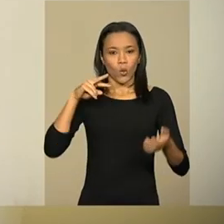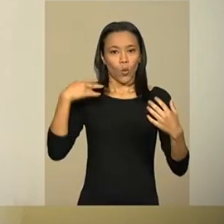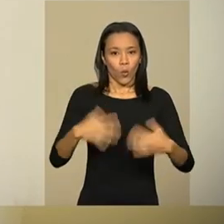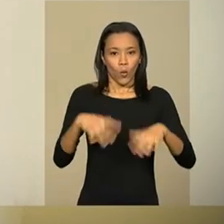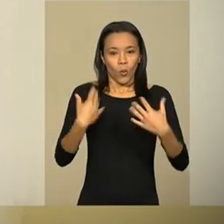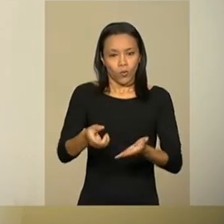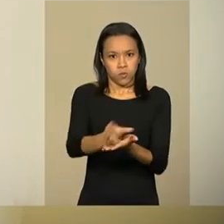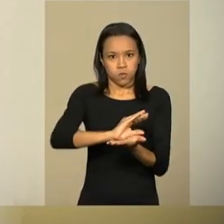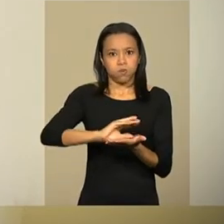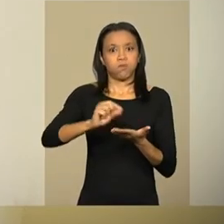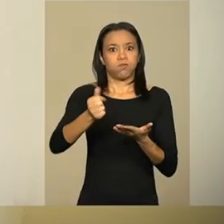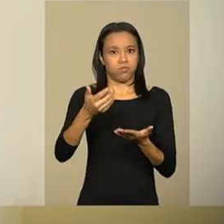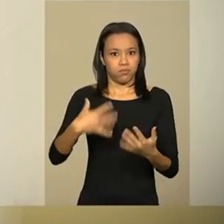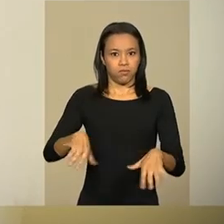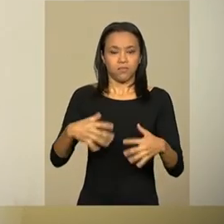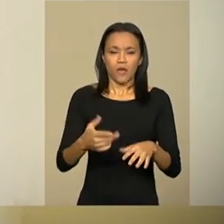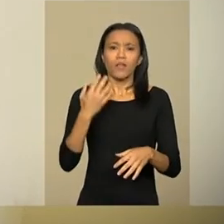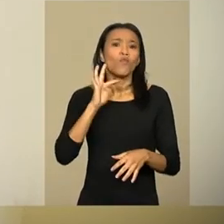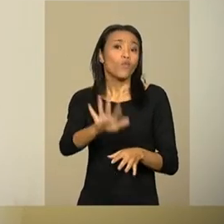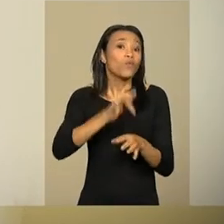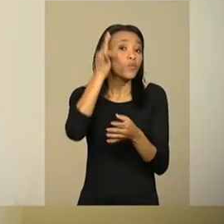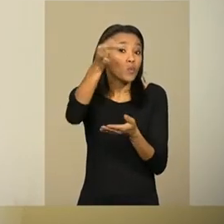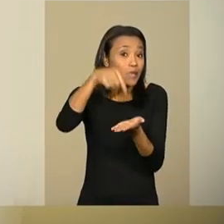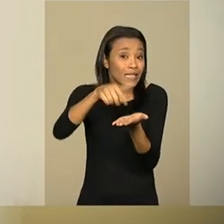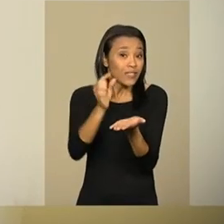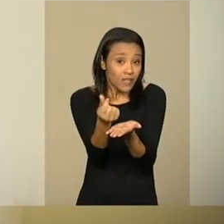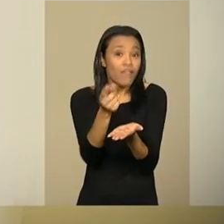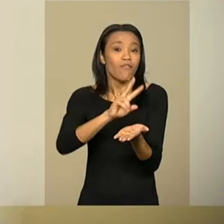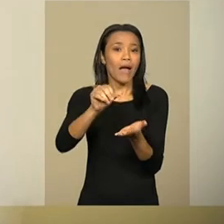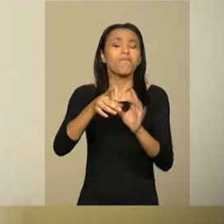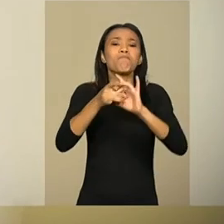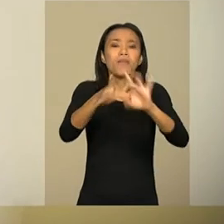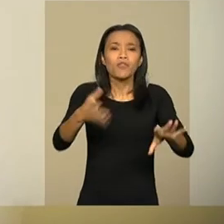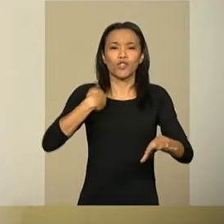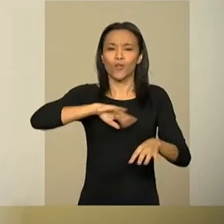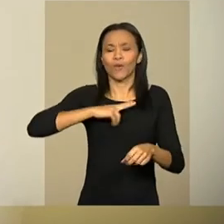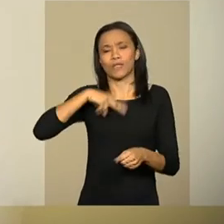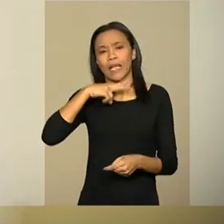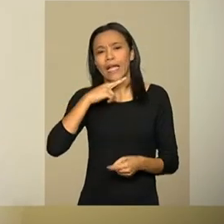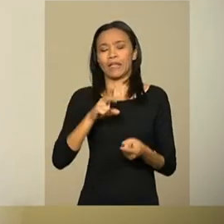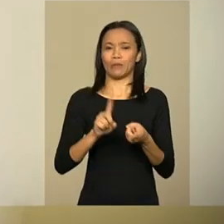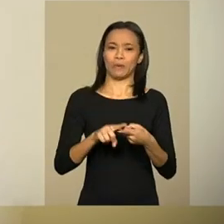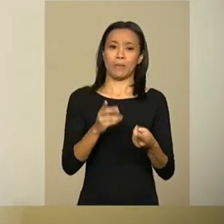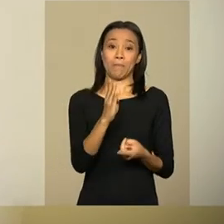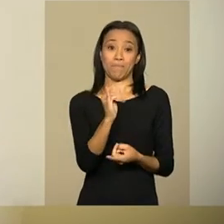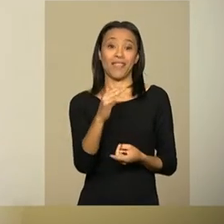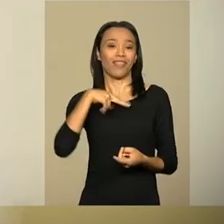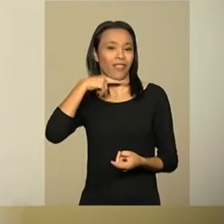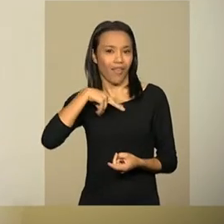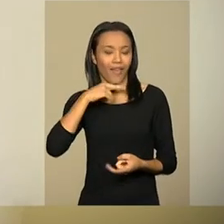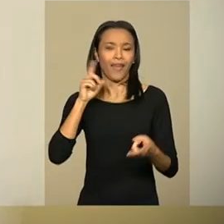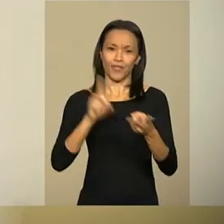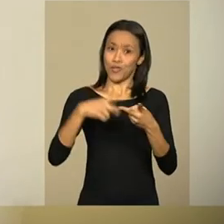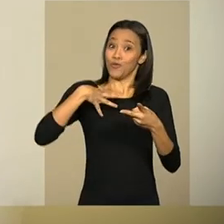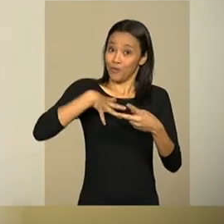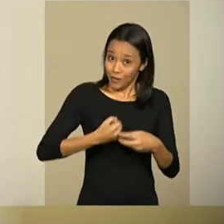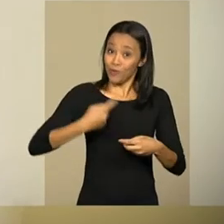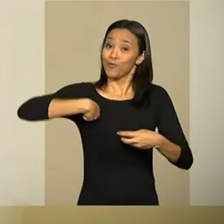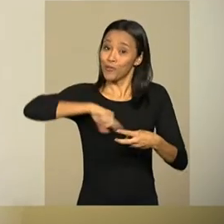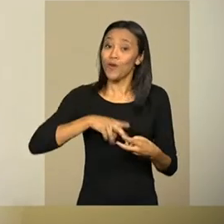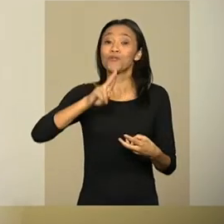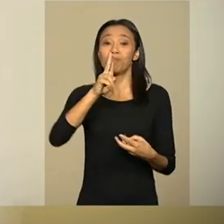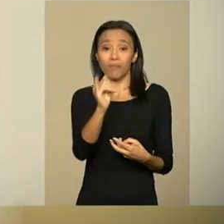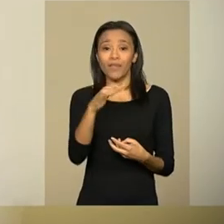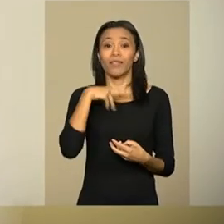quantia são recursos que no futuro vão permitir que os nossos netos os nossos bisnetos e os filhos dos nossos